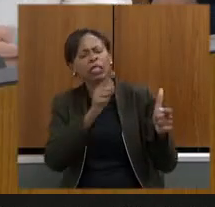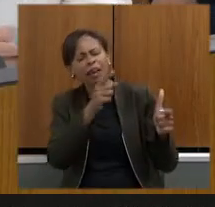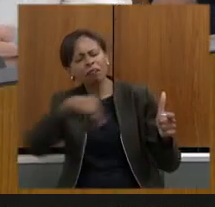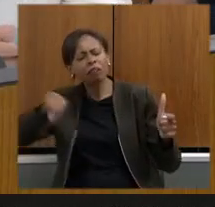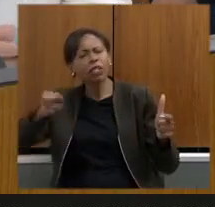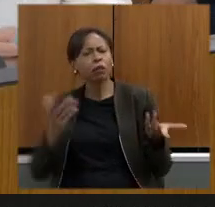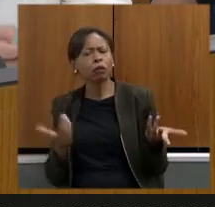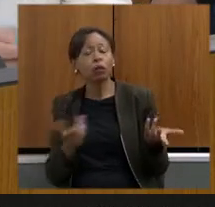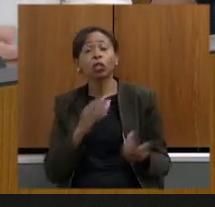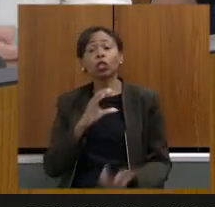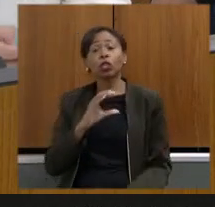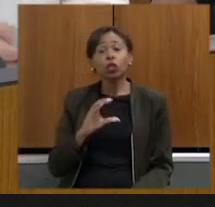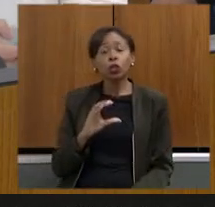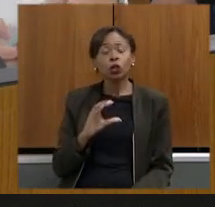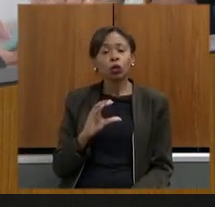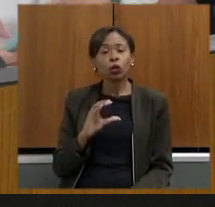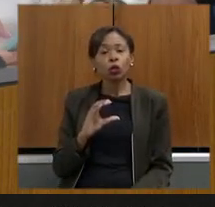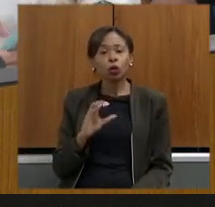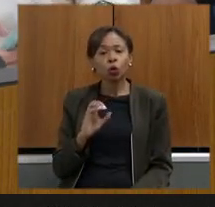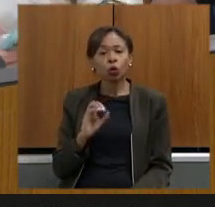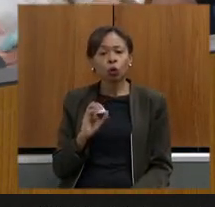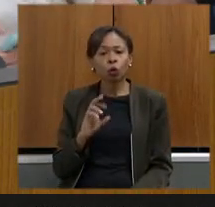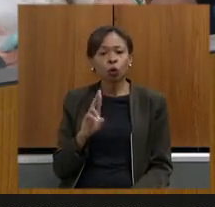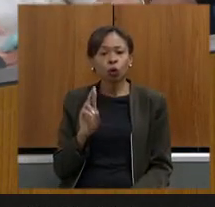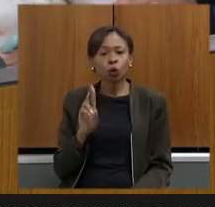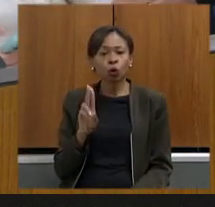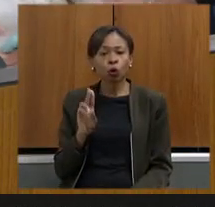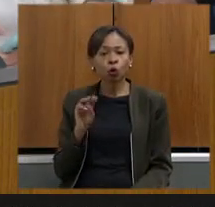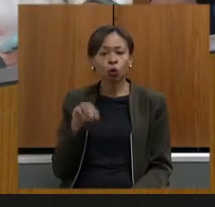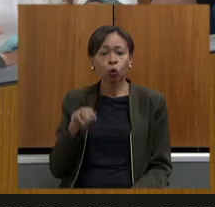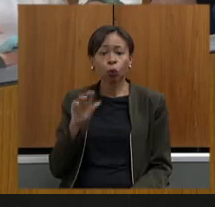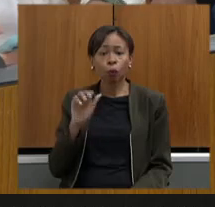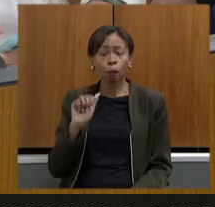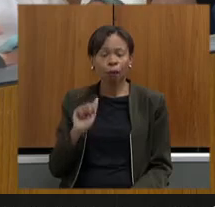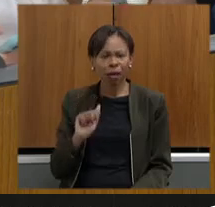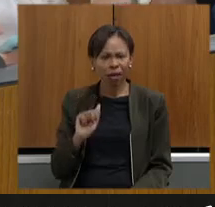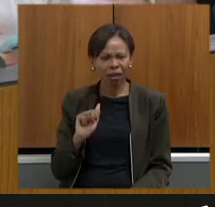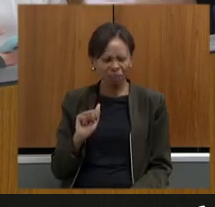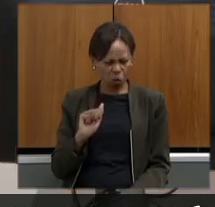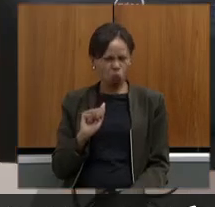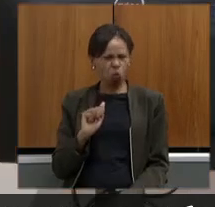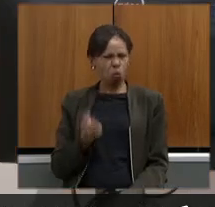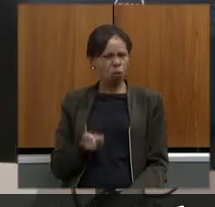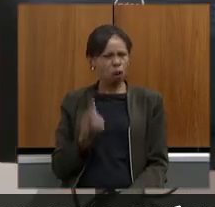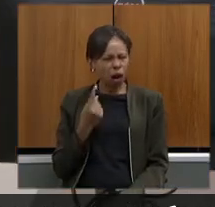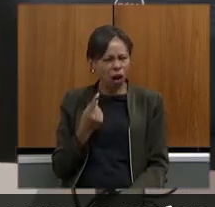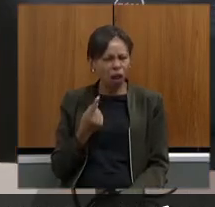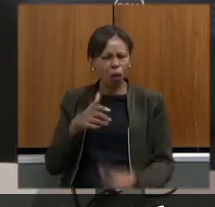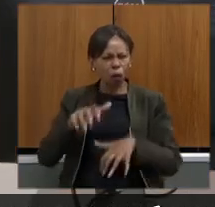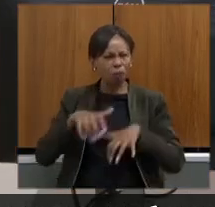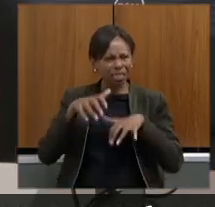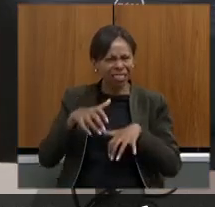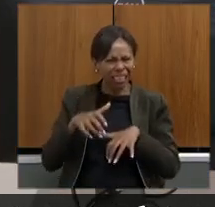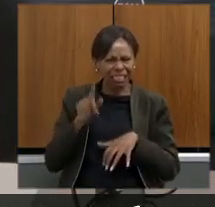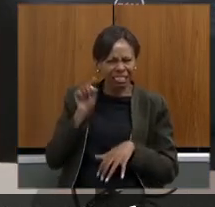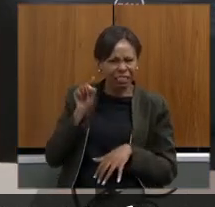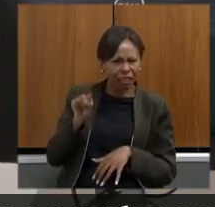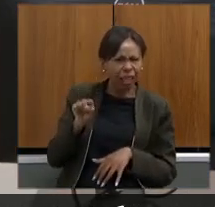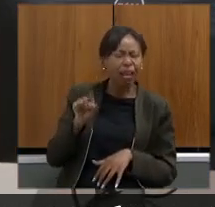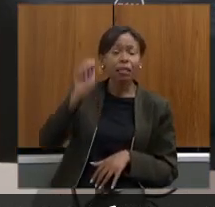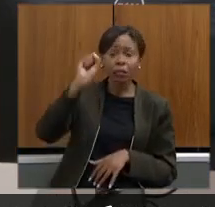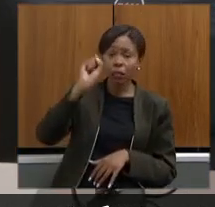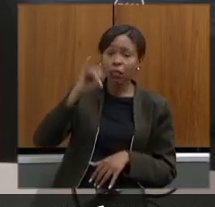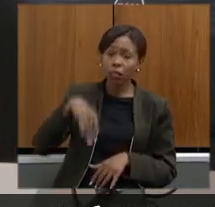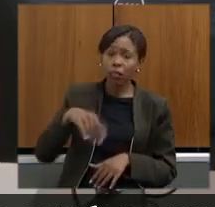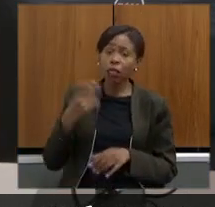Usiminas Imaginem o minério que a Usiminas o Opera tem de Corumbá na divisa com a Bolívia e não entra na ferrovia